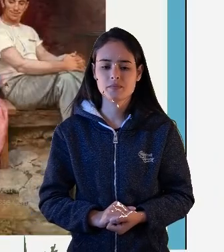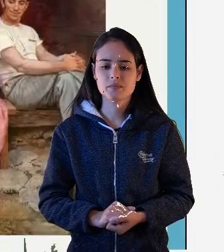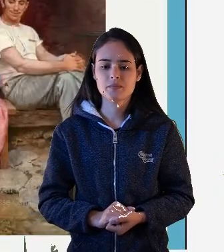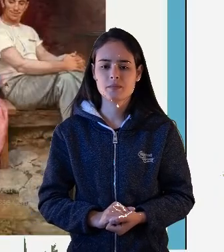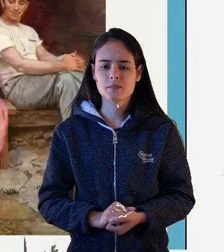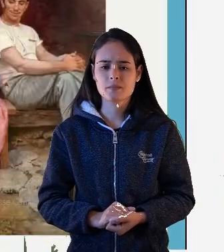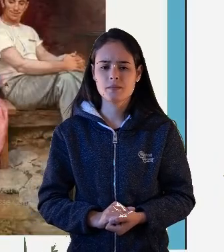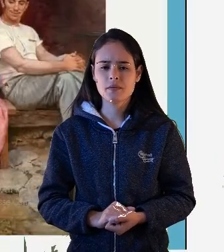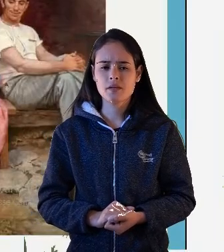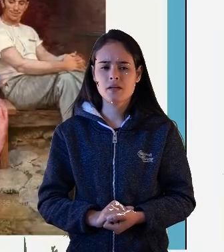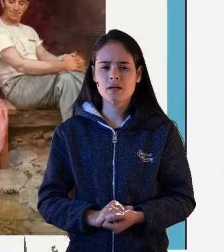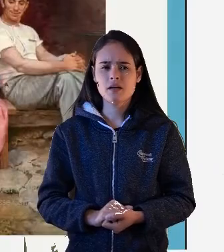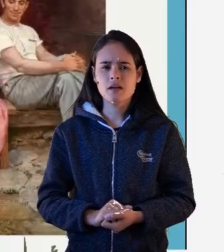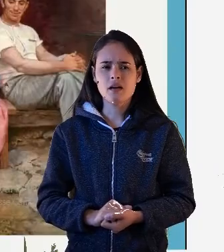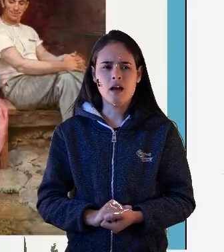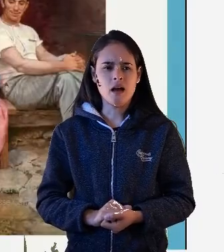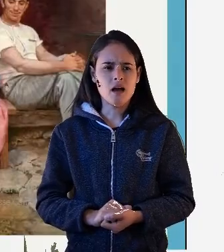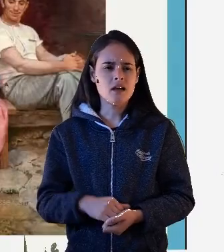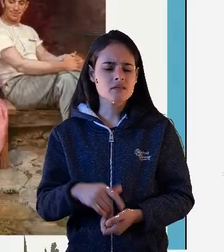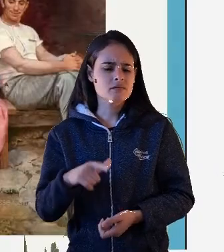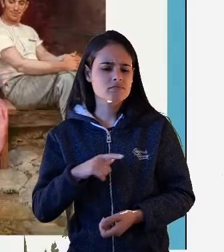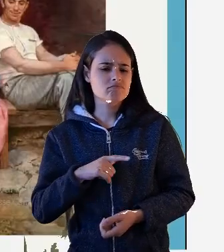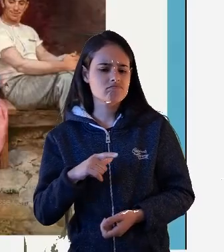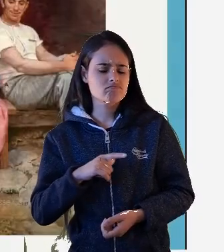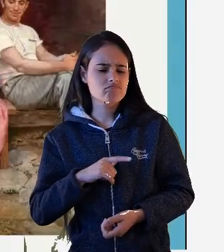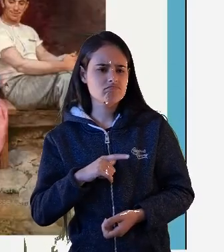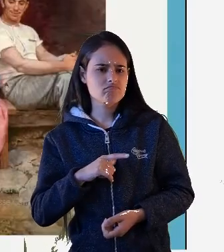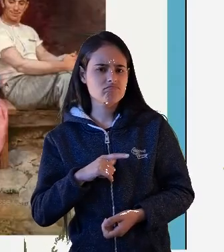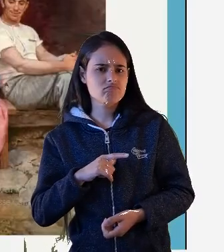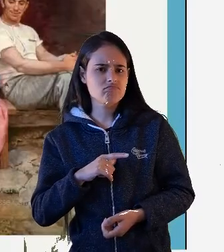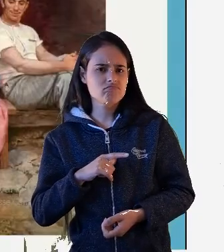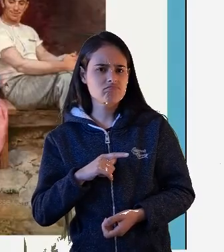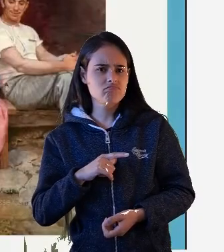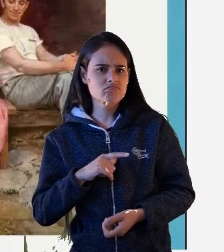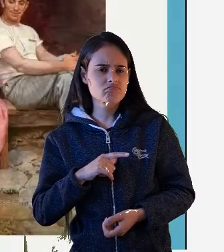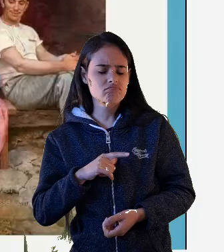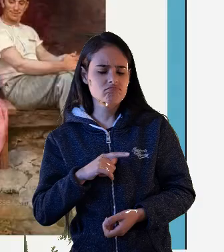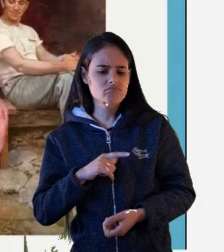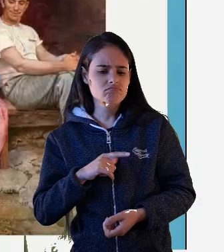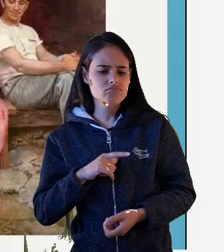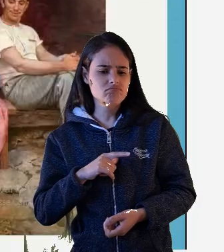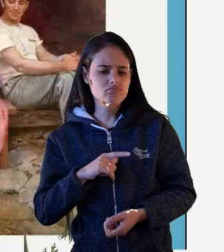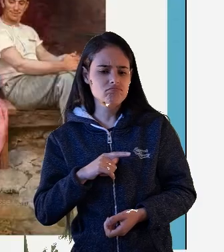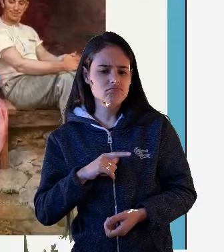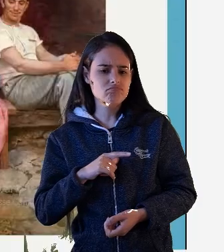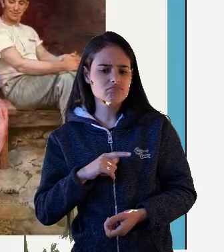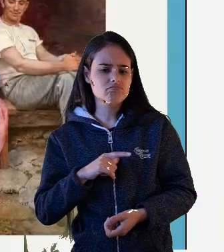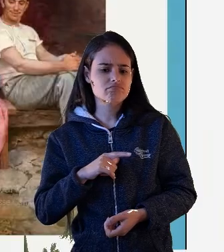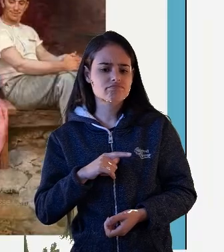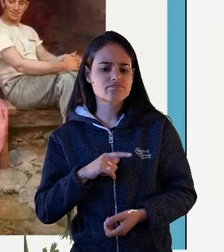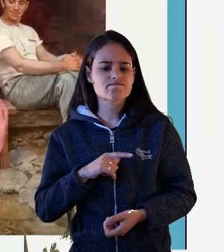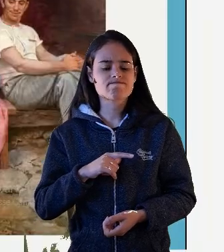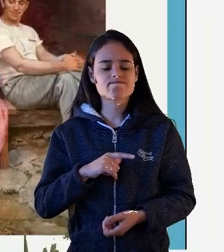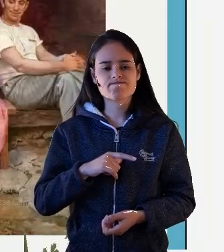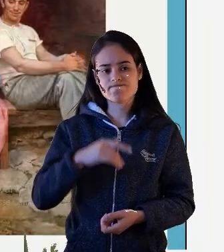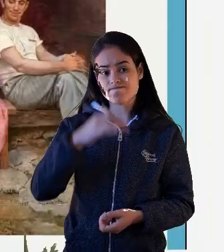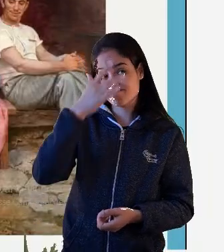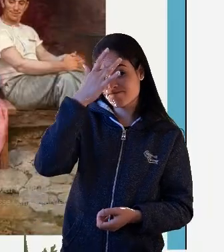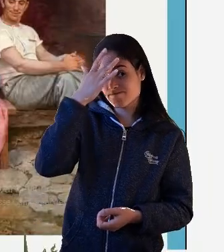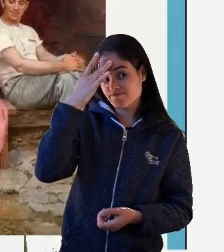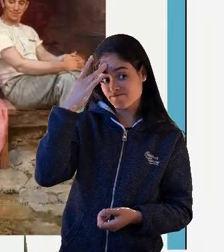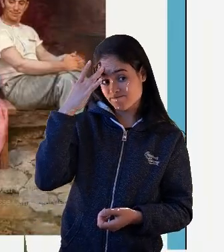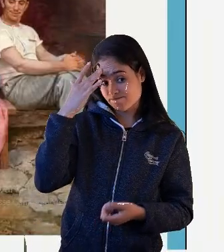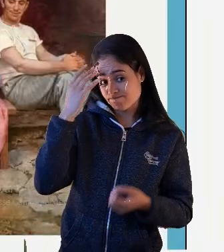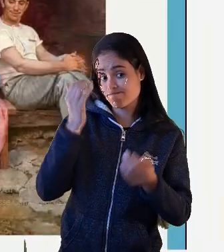Tipo a maçã lá da Eva, né? Que só fala que é a fruta, né? Então, aí quando vão ler, aí ele diz que abram a Bíblia agora, né? Leiam comigo. E não tem